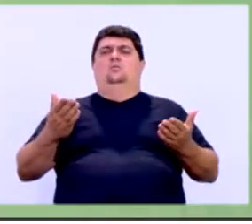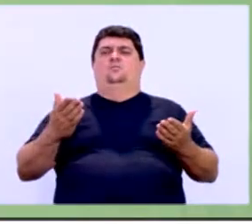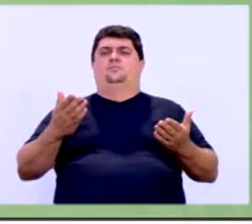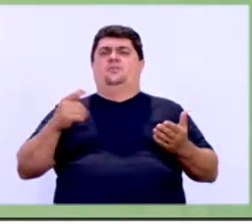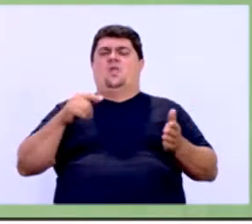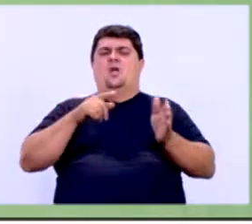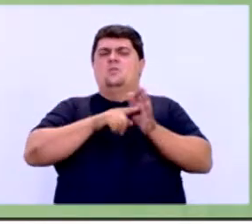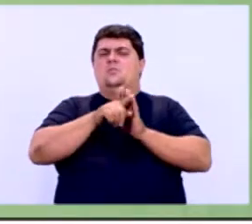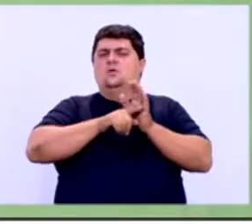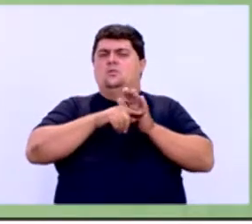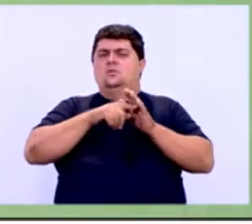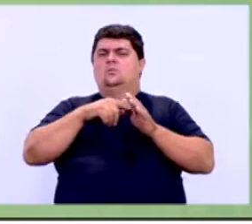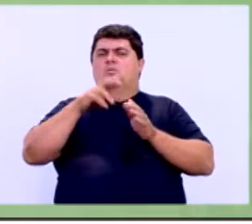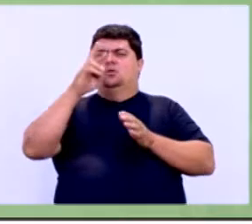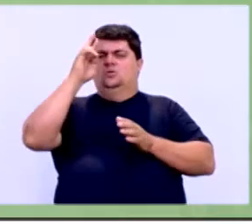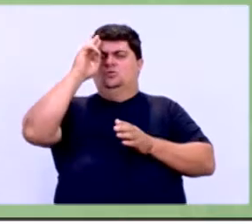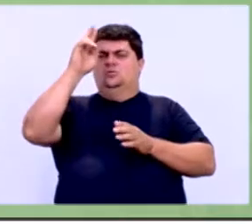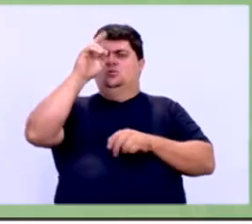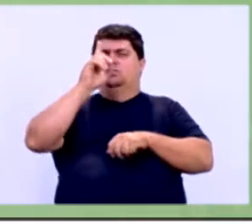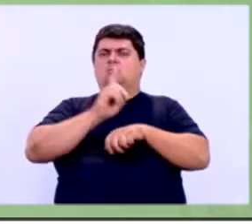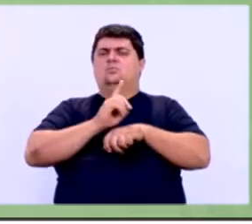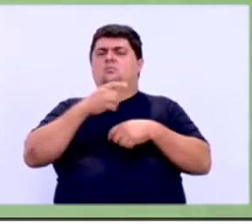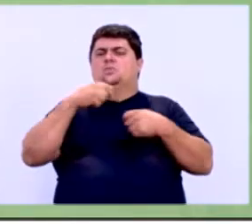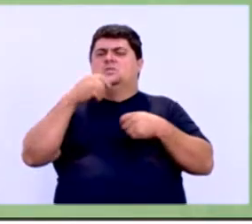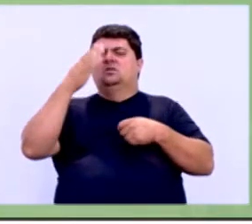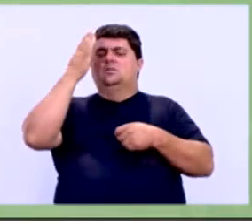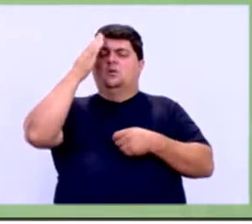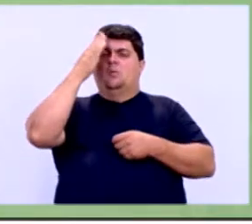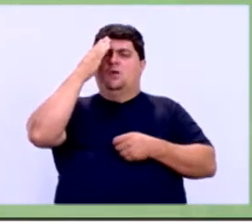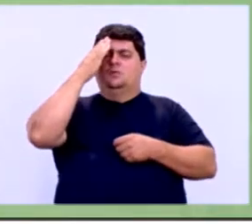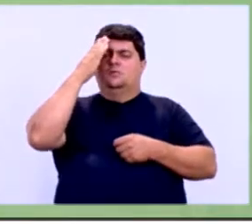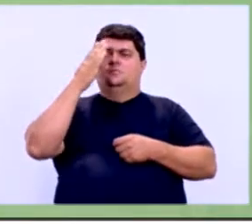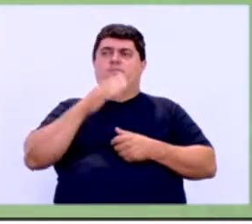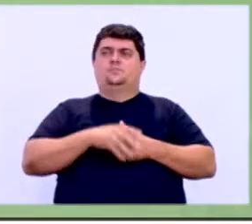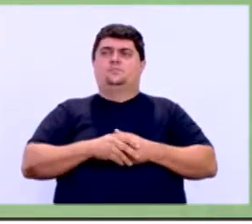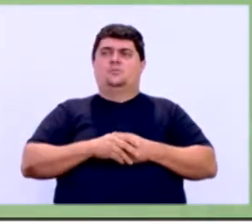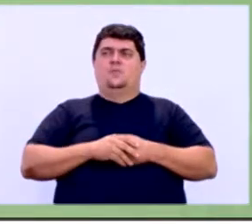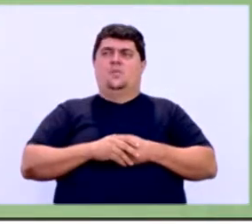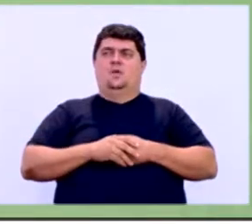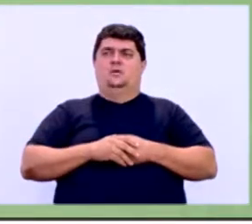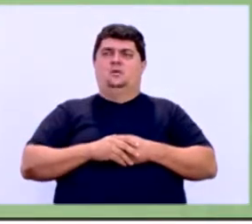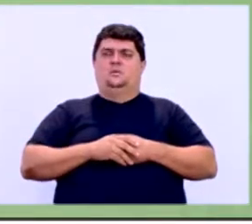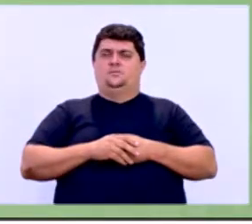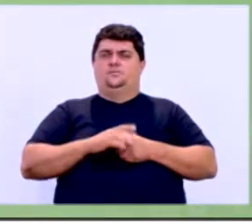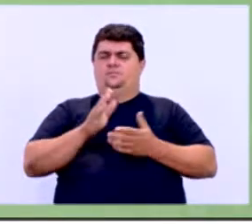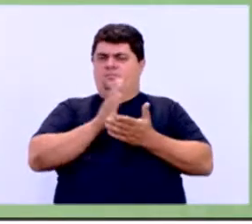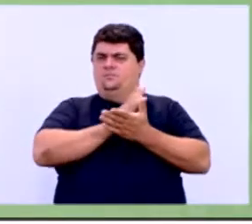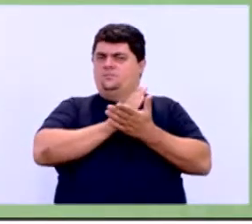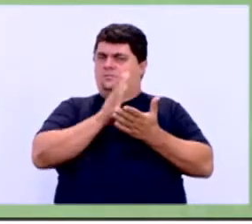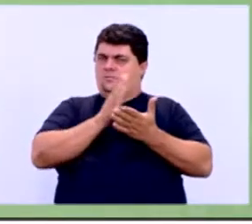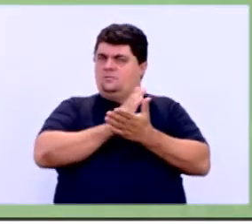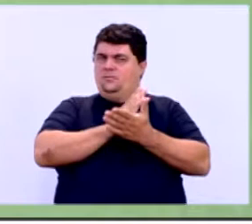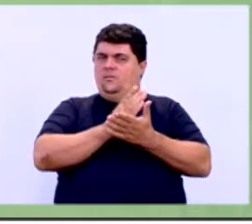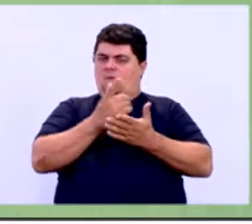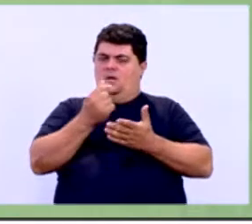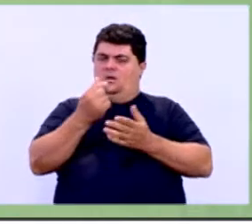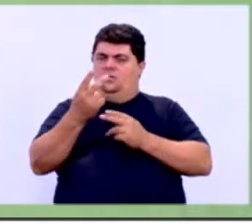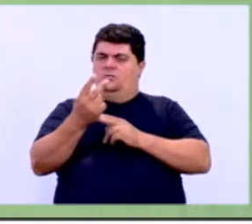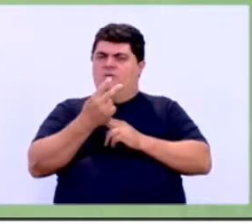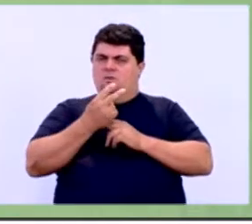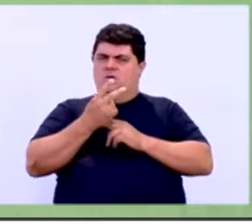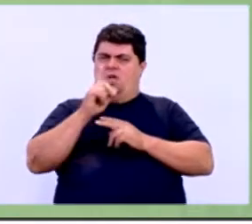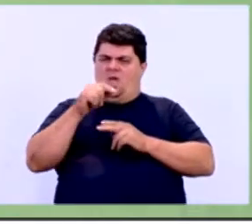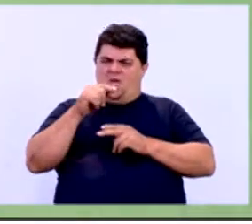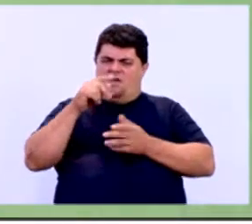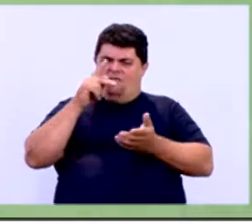a organização, que o gestor financeiro ele precisa fazer, né? Em alguns momentos, esse financiamento ele